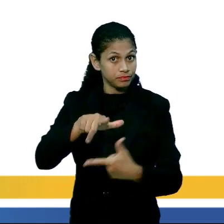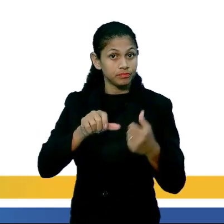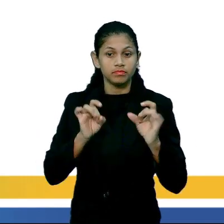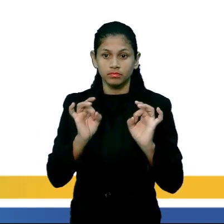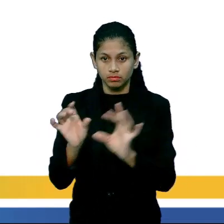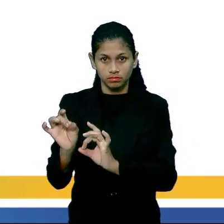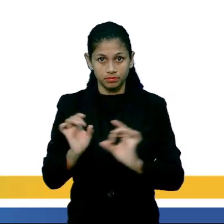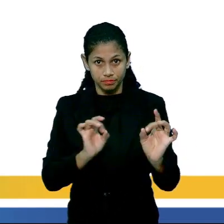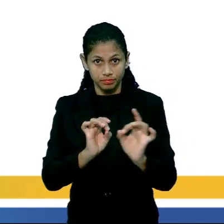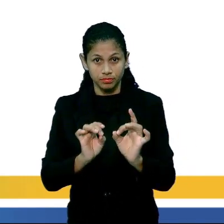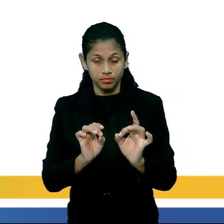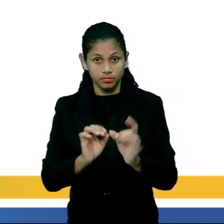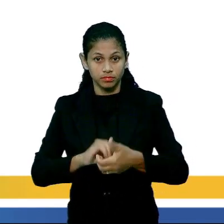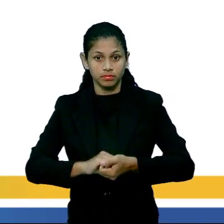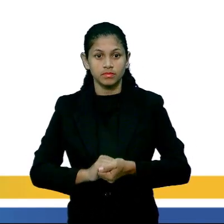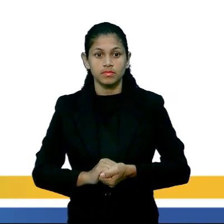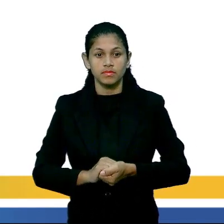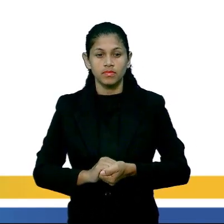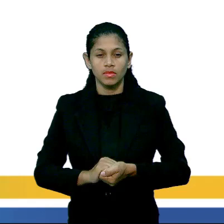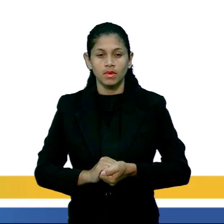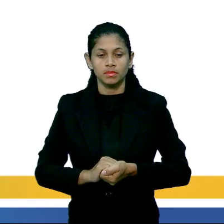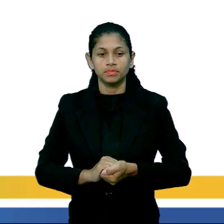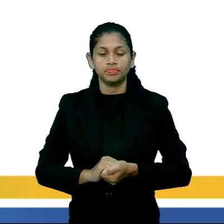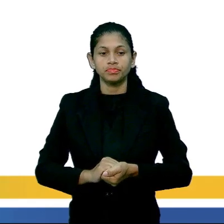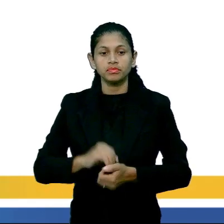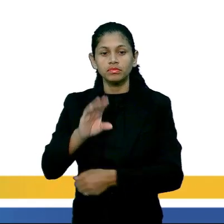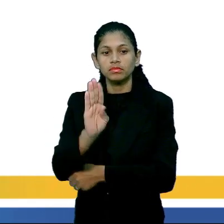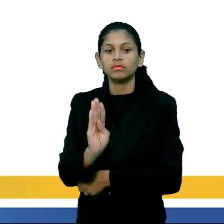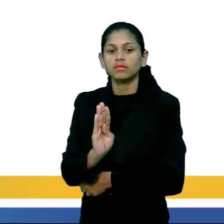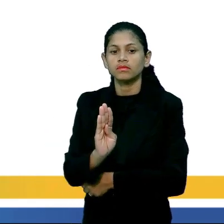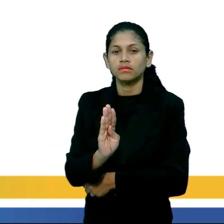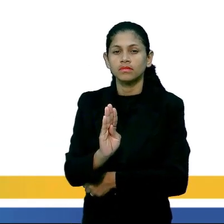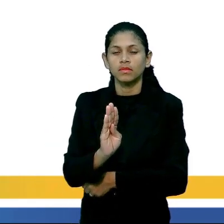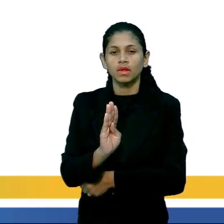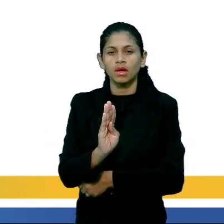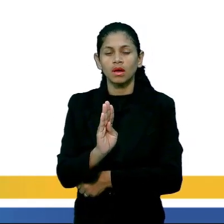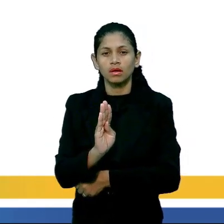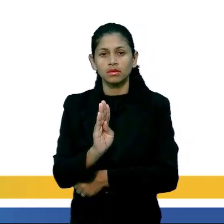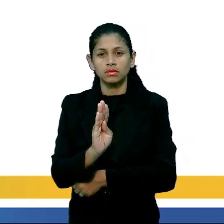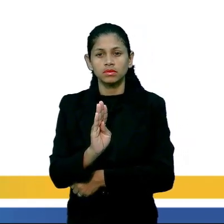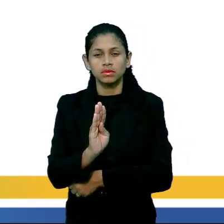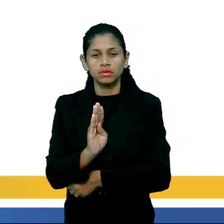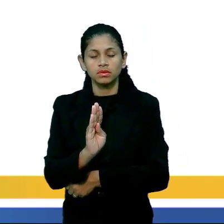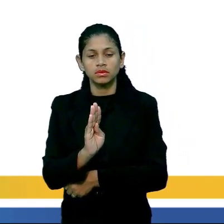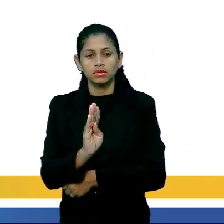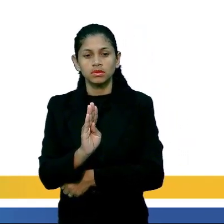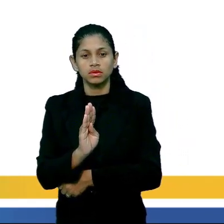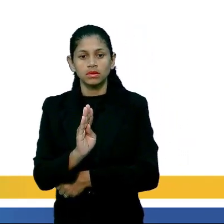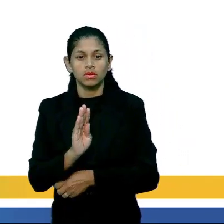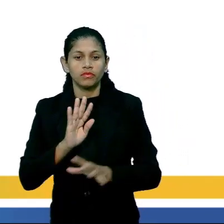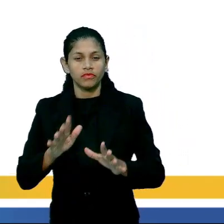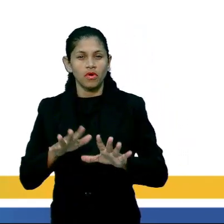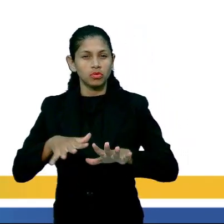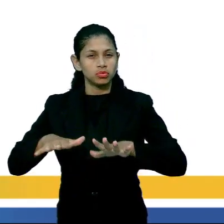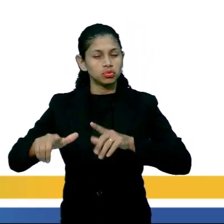Letra B. O desinteresse dos funcionários nos cursos oferecidos pelas empresas.